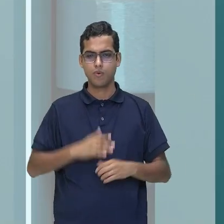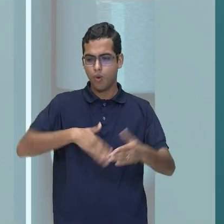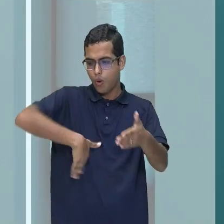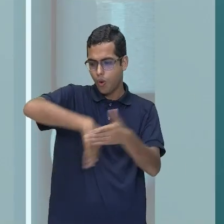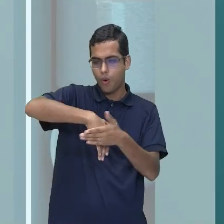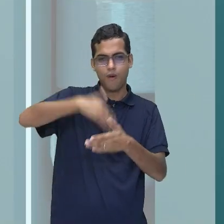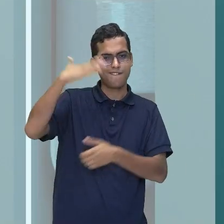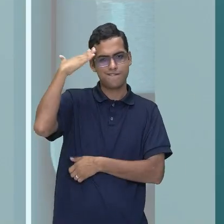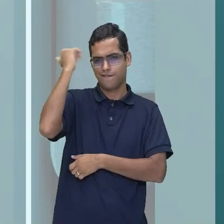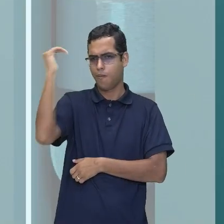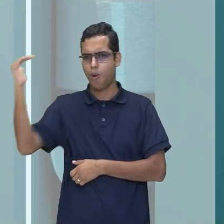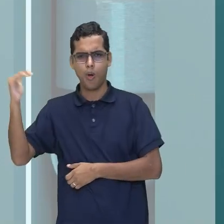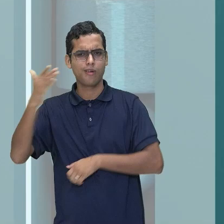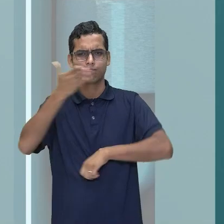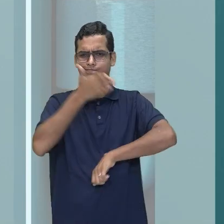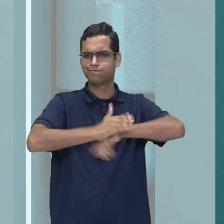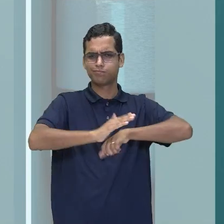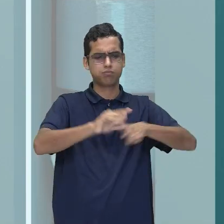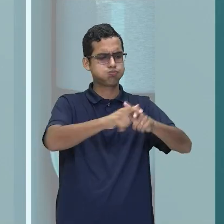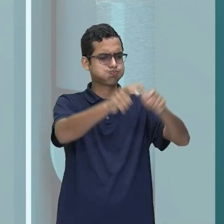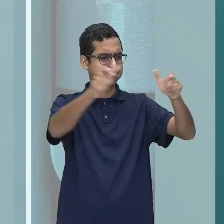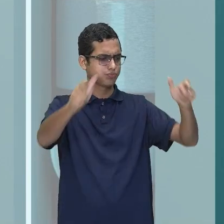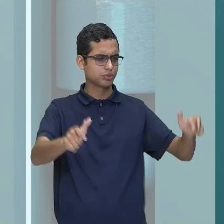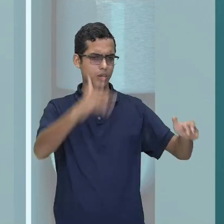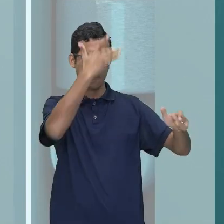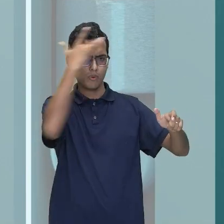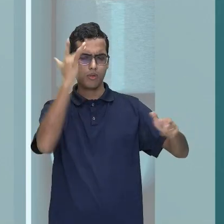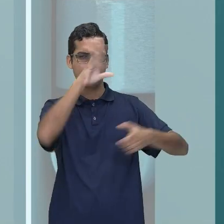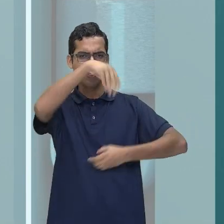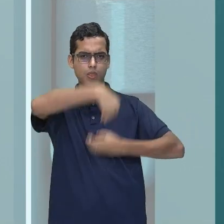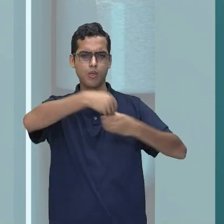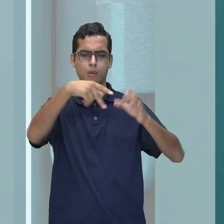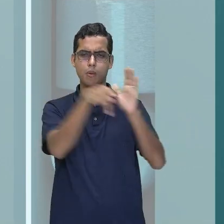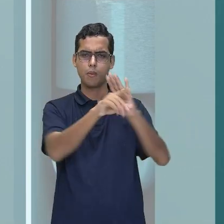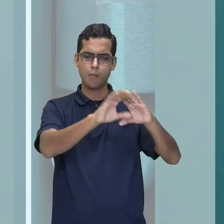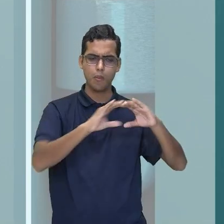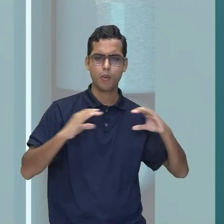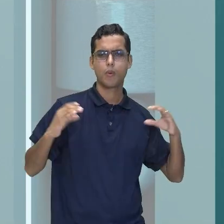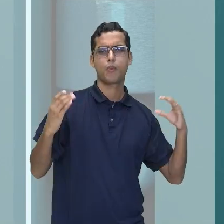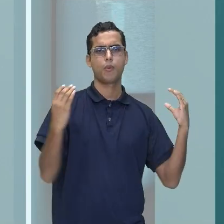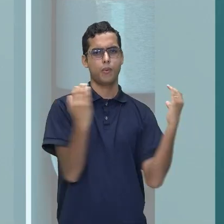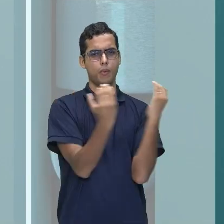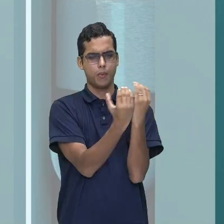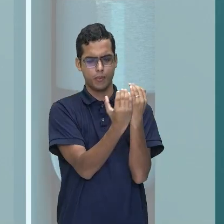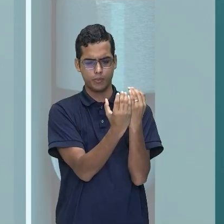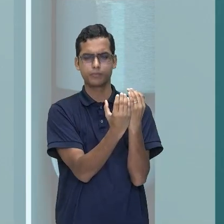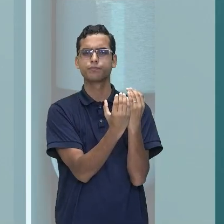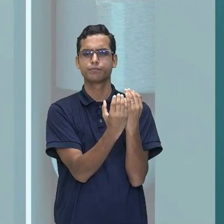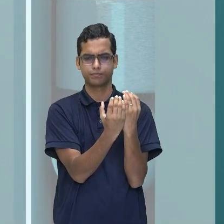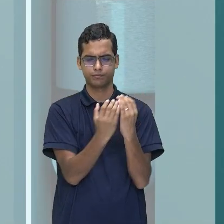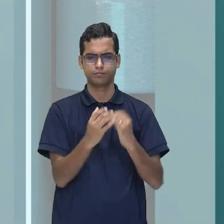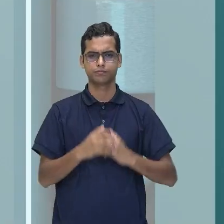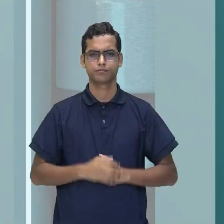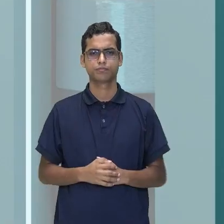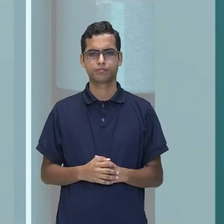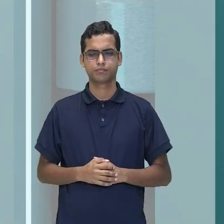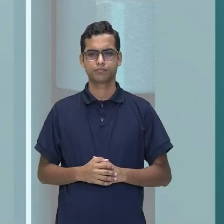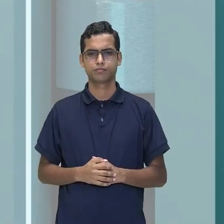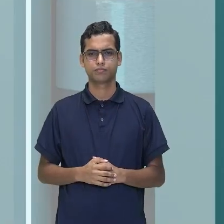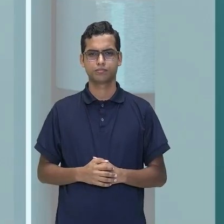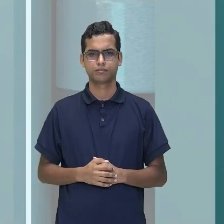e é o mais praticado, né? E mais escolhido entre as comunidades, né?